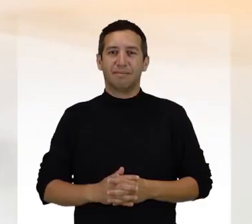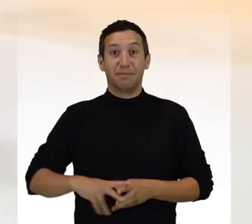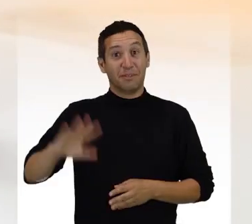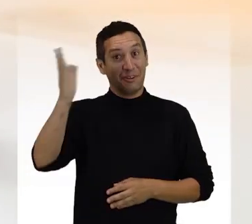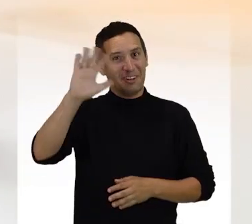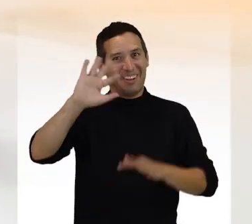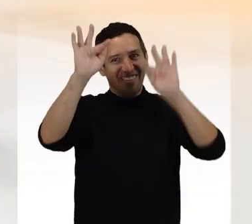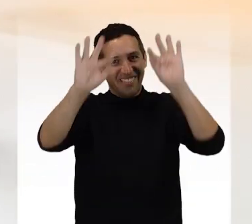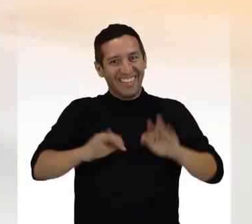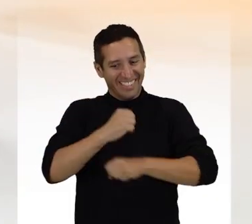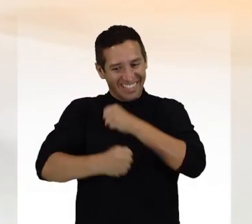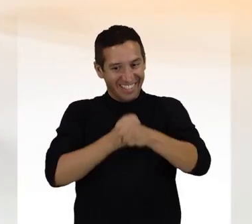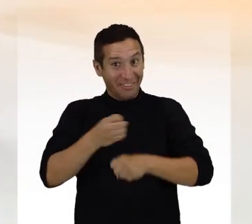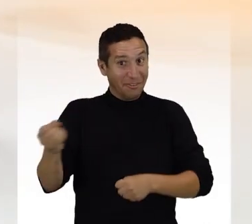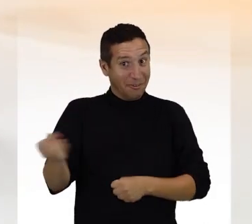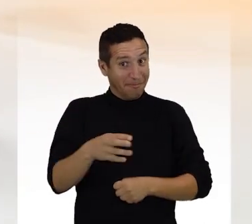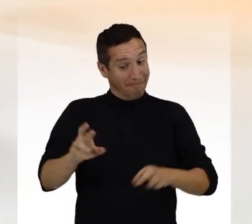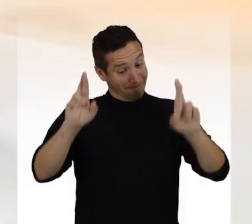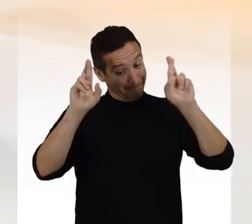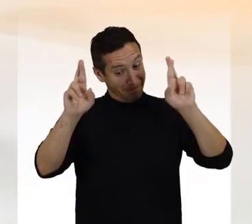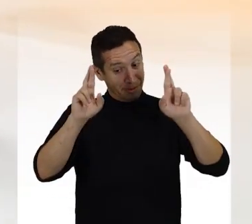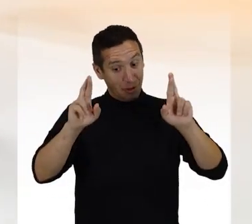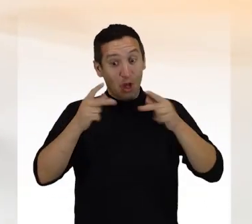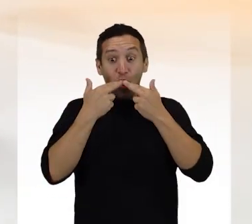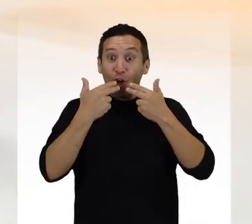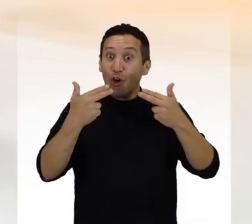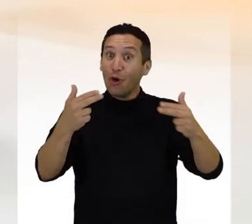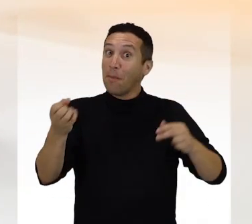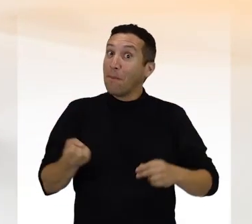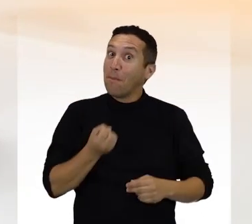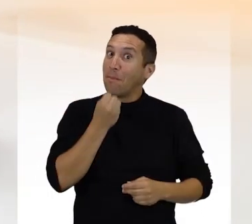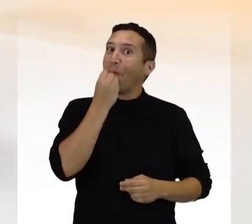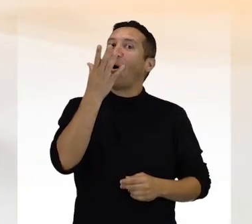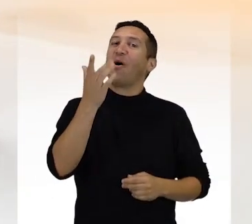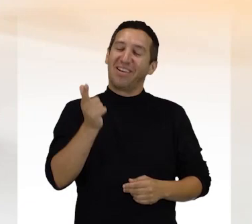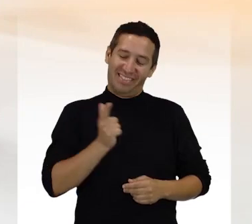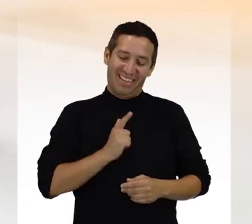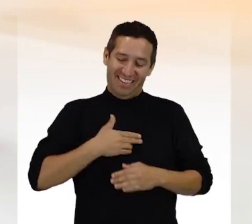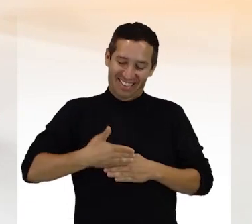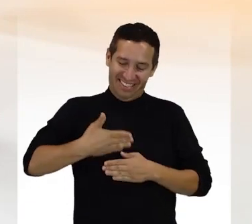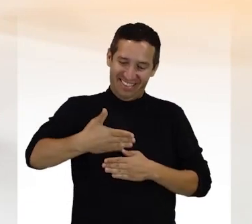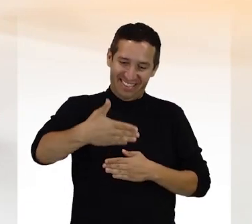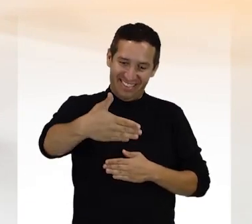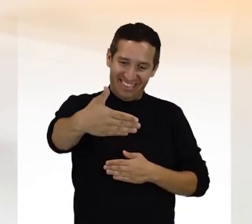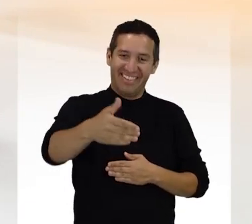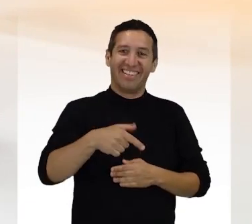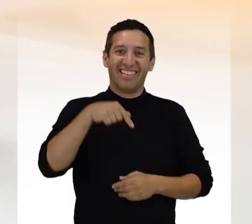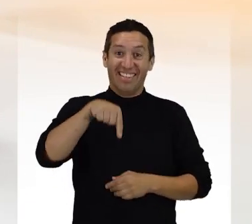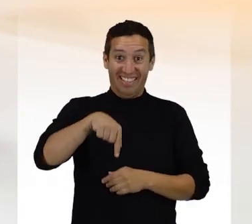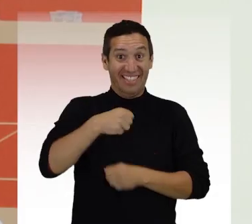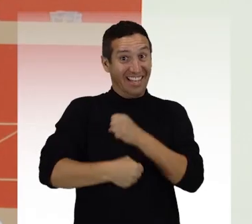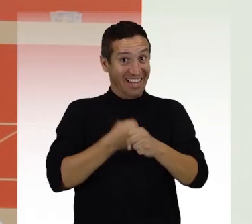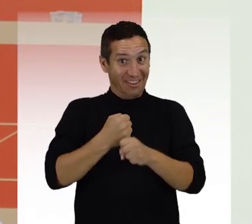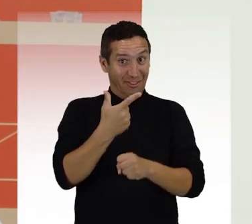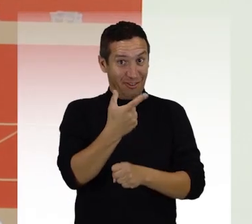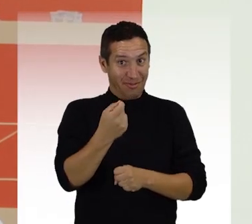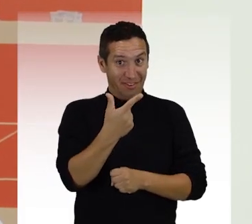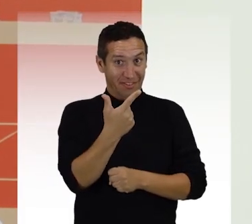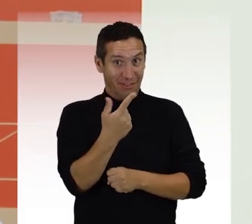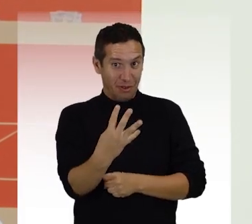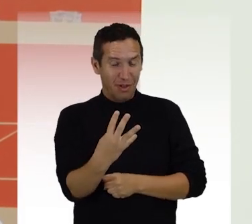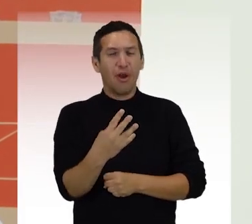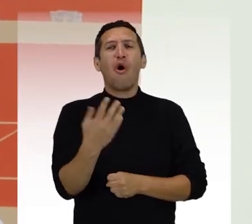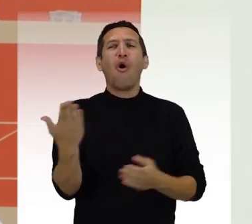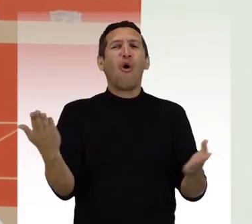Olá, feliz ano novo! Que tenhamos muitas notícias boas nos próximos meses nesse ano de 2024.